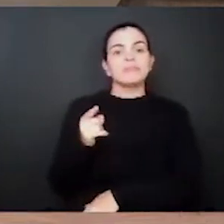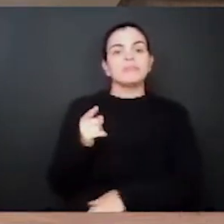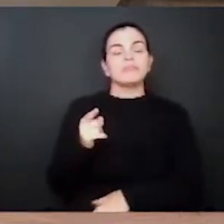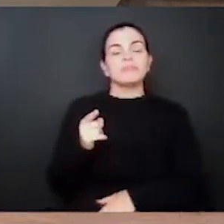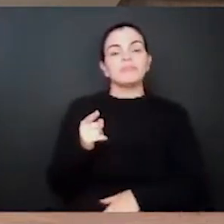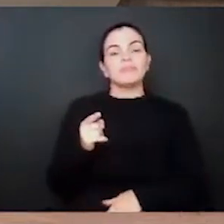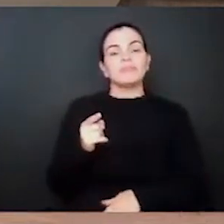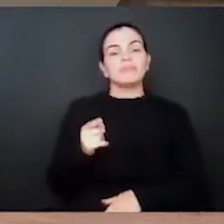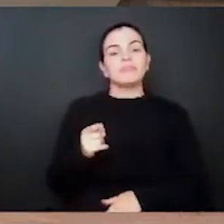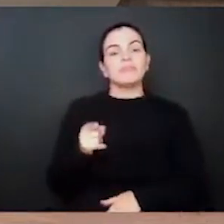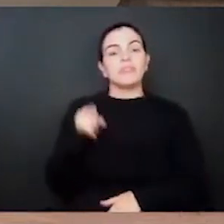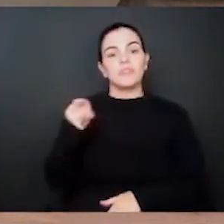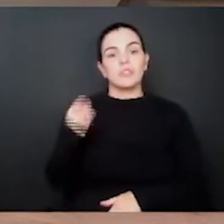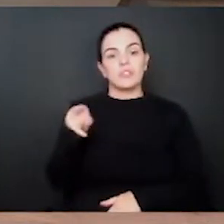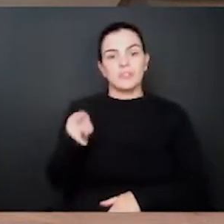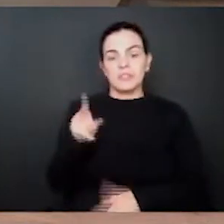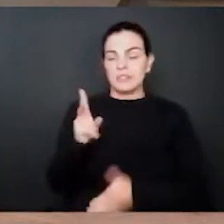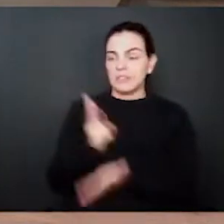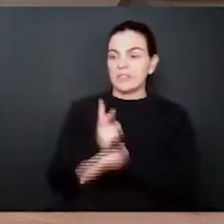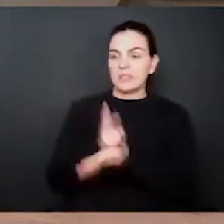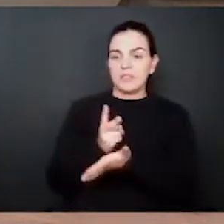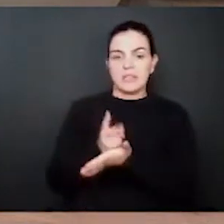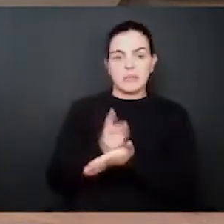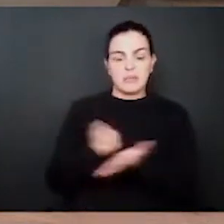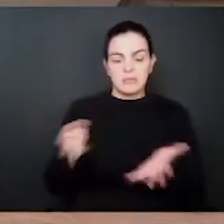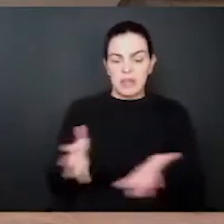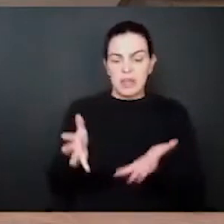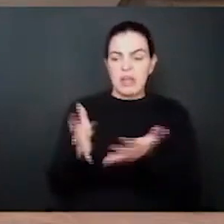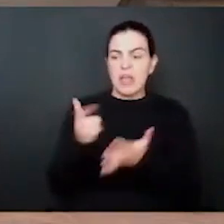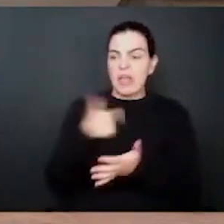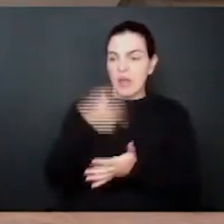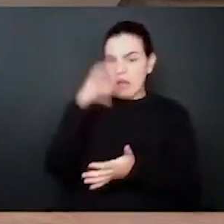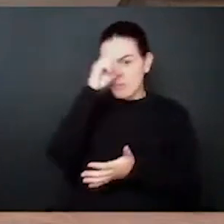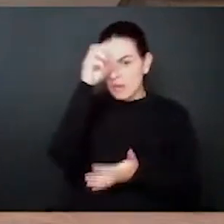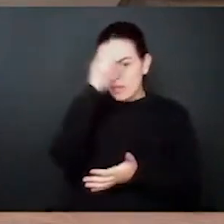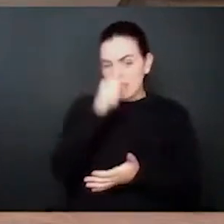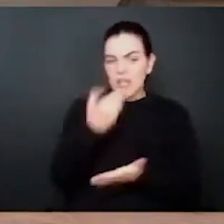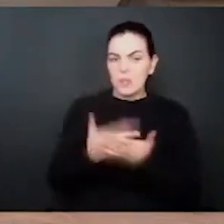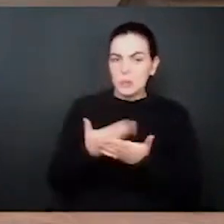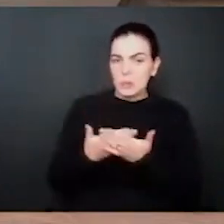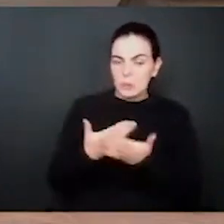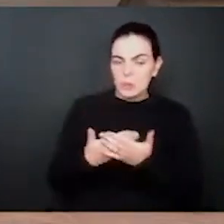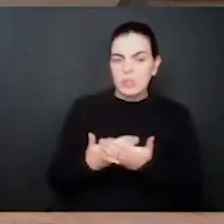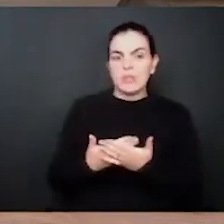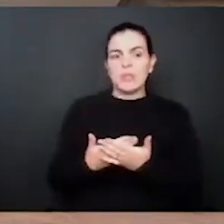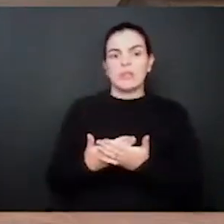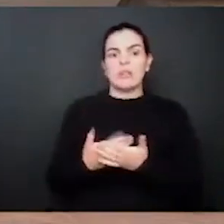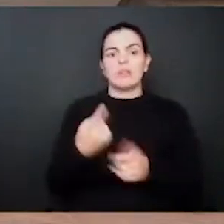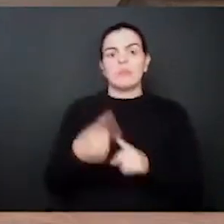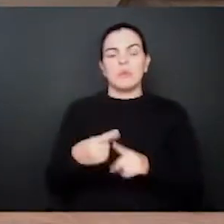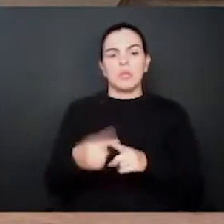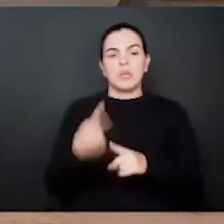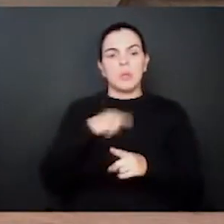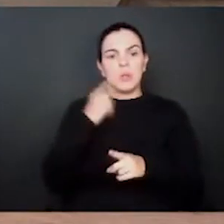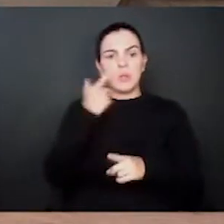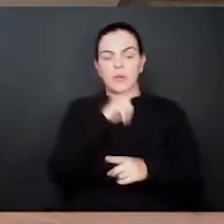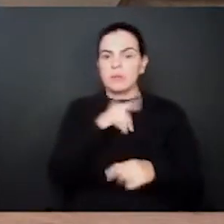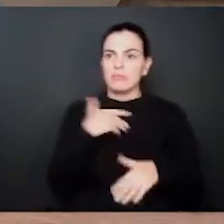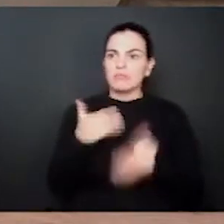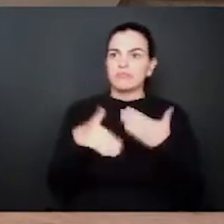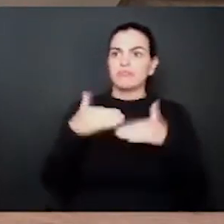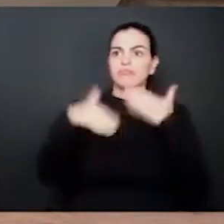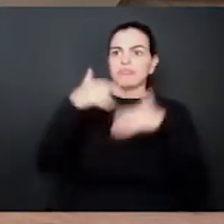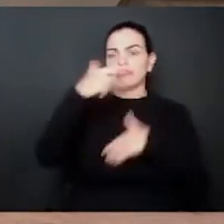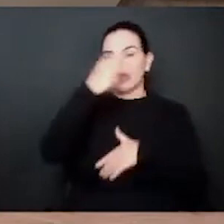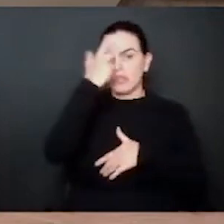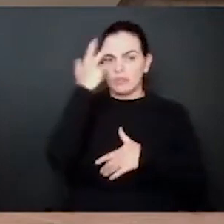aprender e a estudar, porque o estudo e o conhecimento nos faz crescer como pessoas, como seres humanos